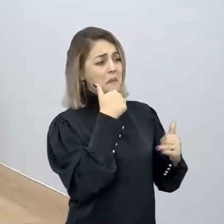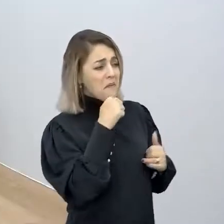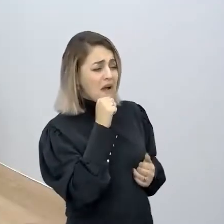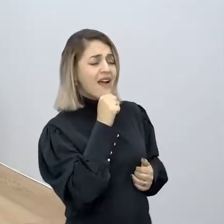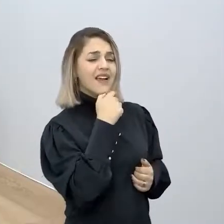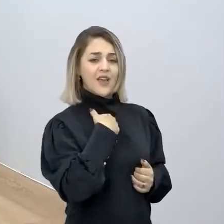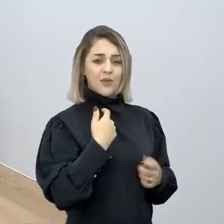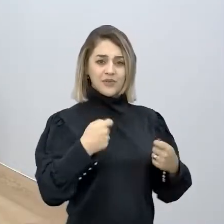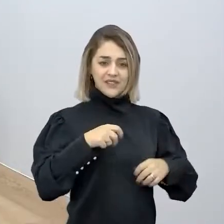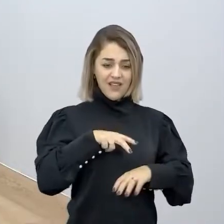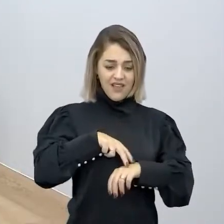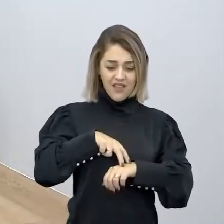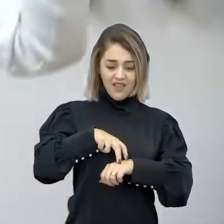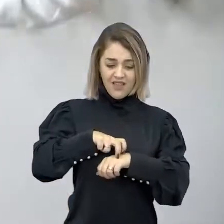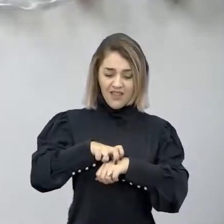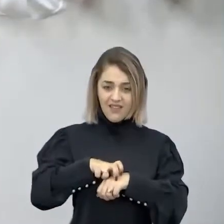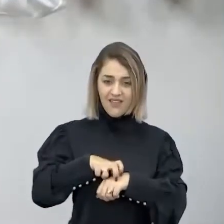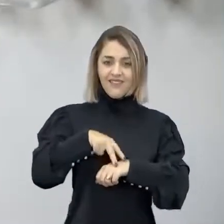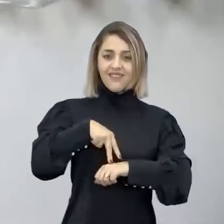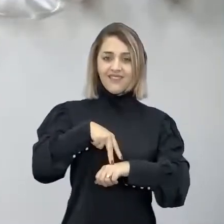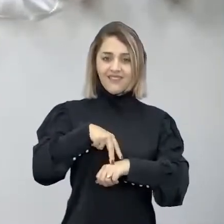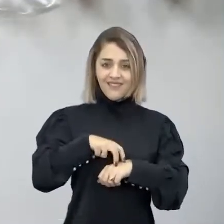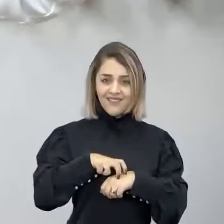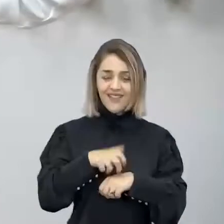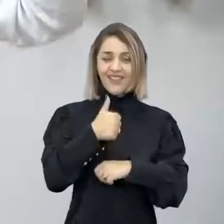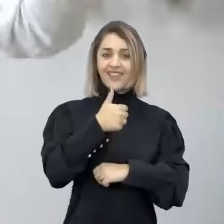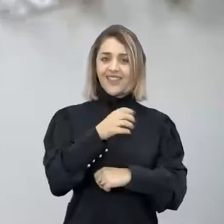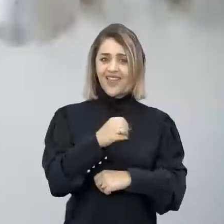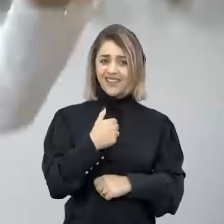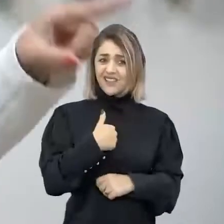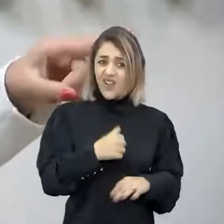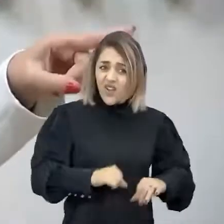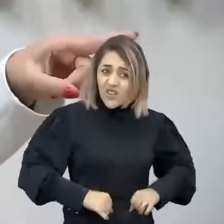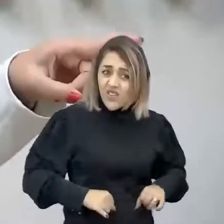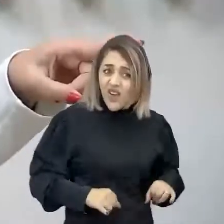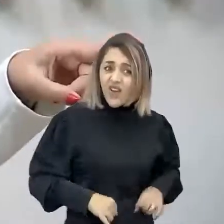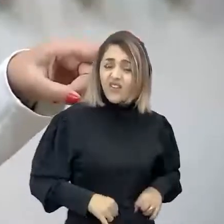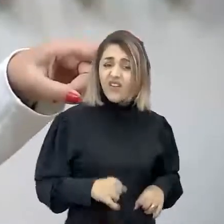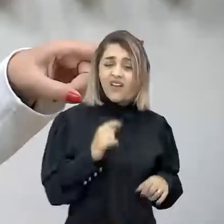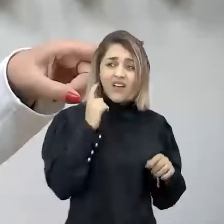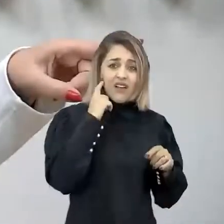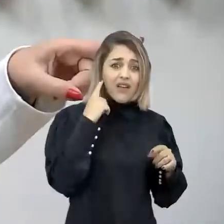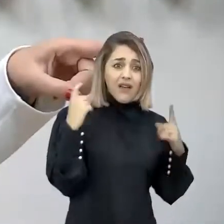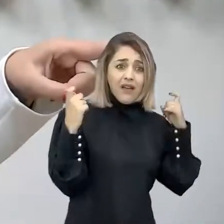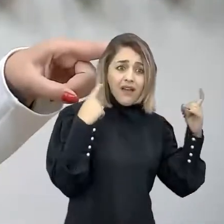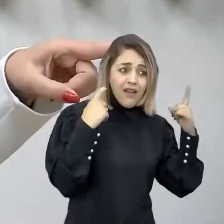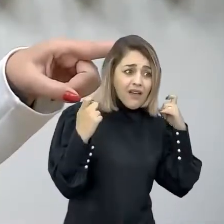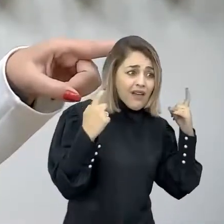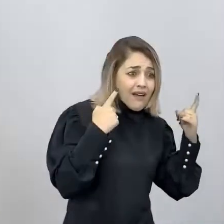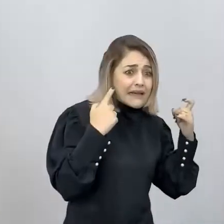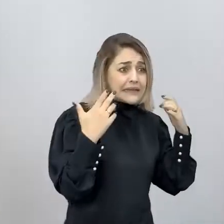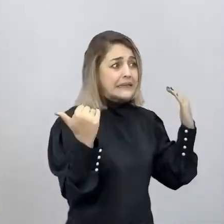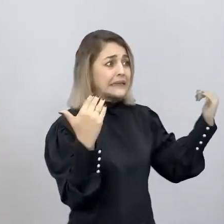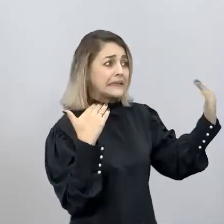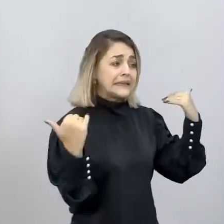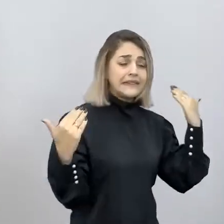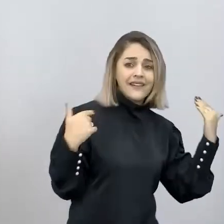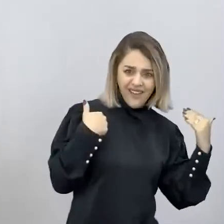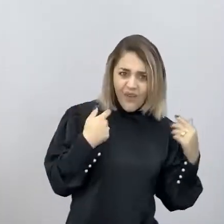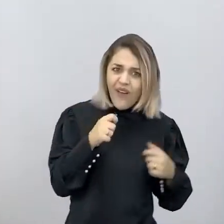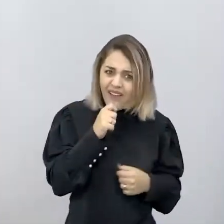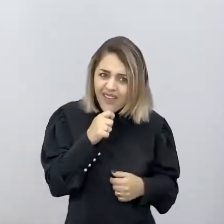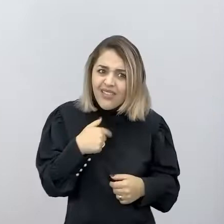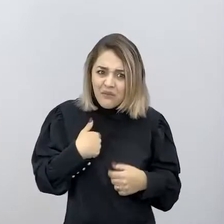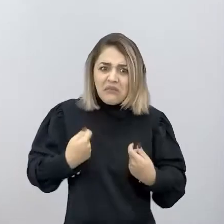eu tô sofrendo de tipo, mãe, mãe, mãe, mãe, mãe, mãe, e ainda eu tenho que fazer os agachamentos? É verdade, então você está reivindicando